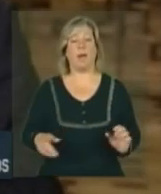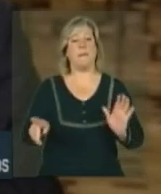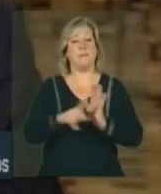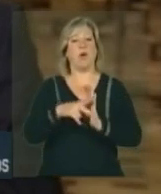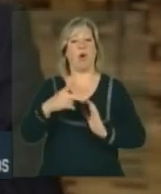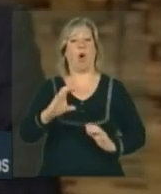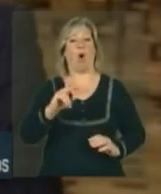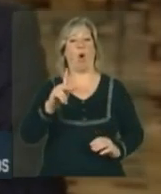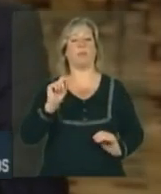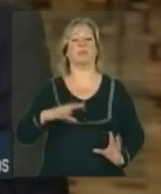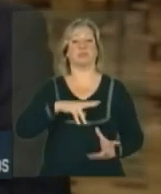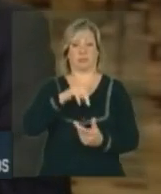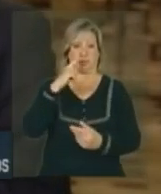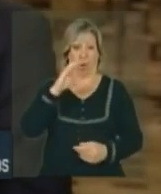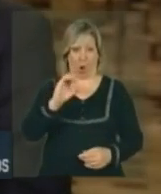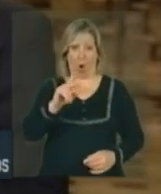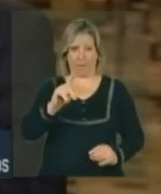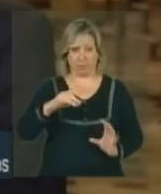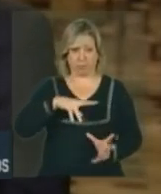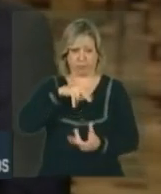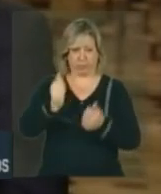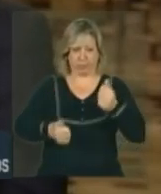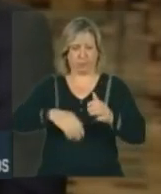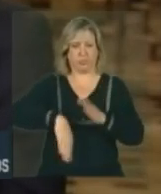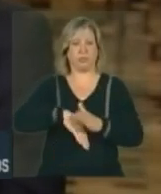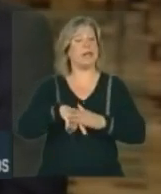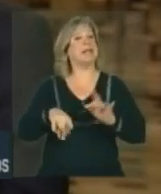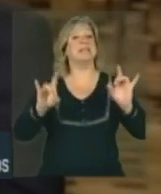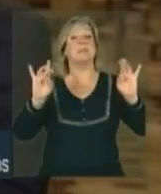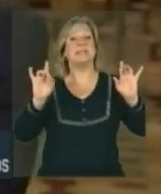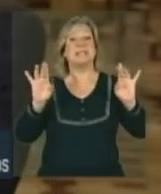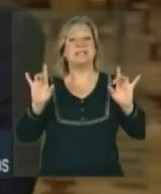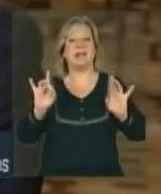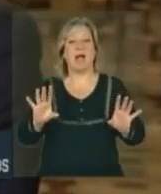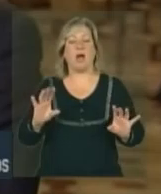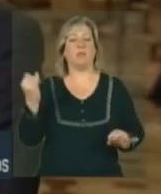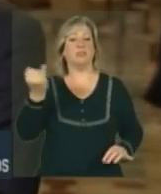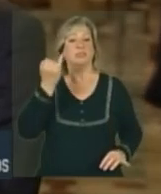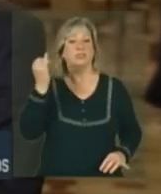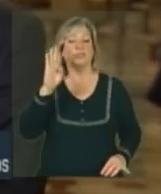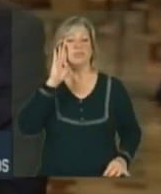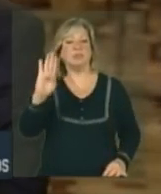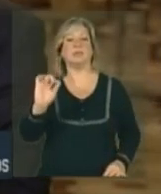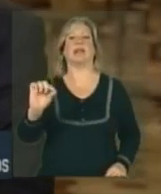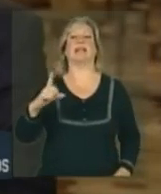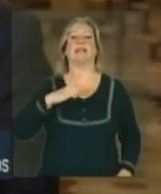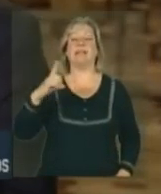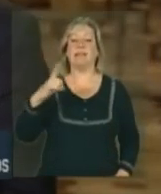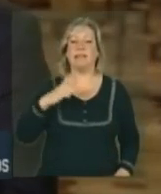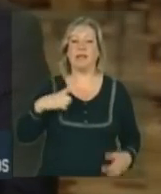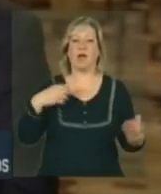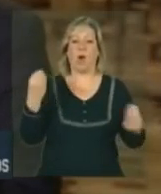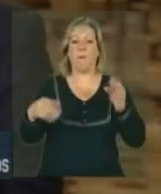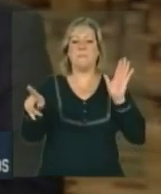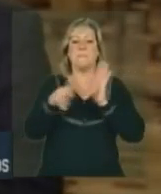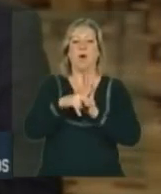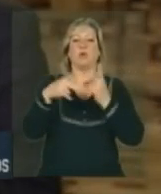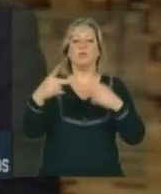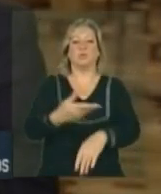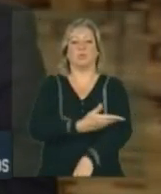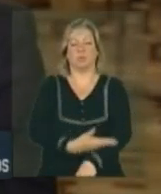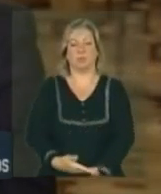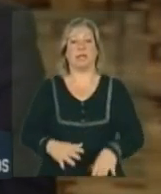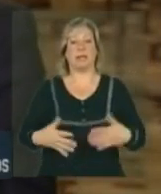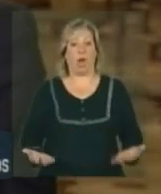Copa do Mundo, porque vejam, a Copa do Mundo é um evento especial, é um evento específico, que tem características próprias. Então nós